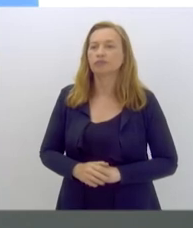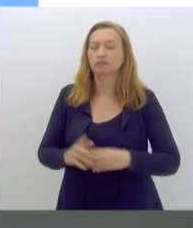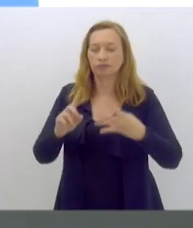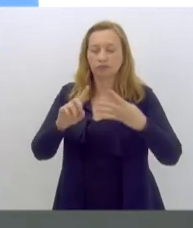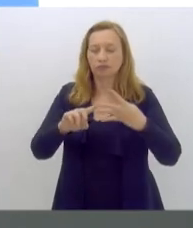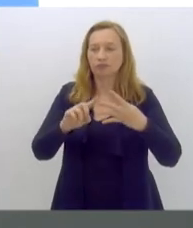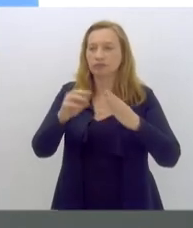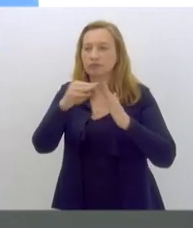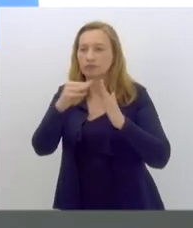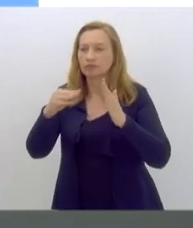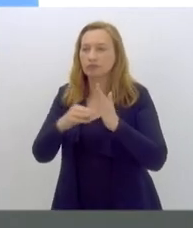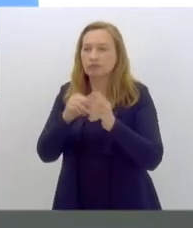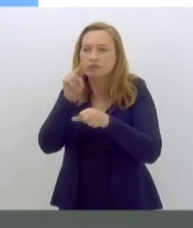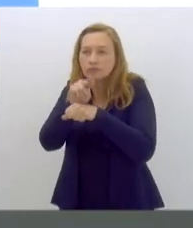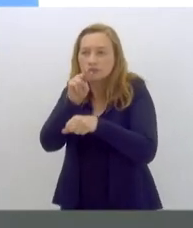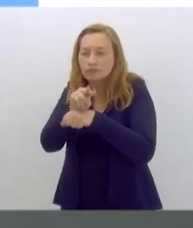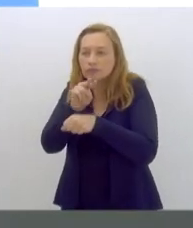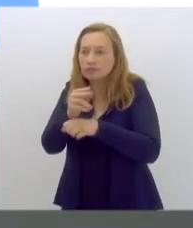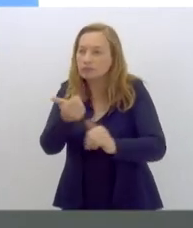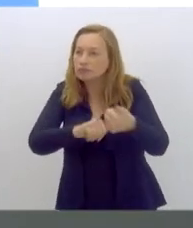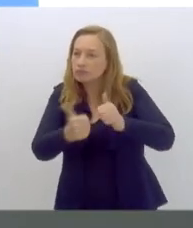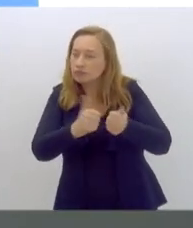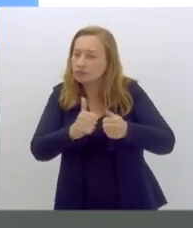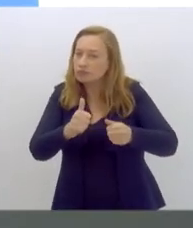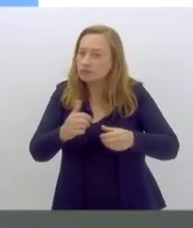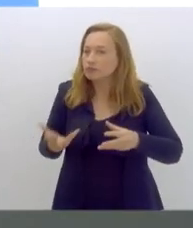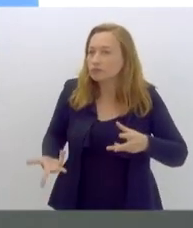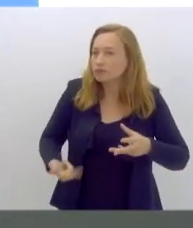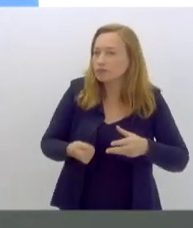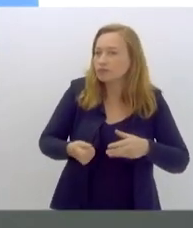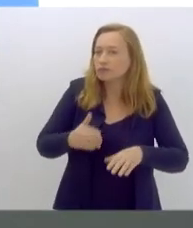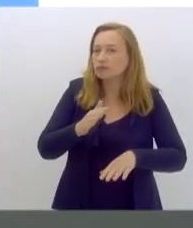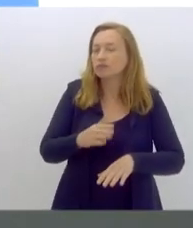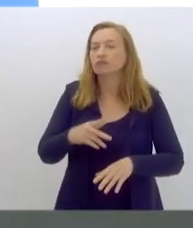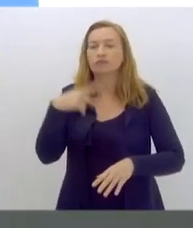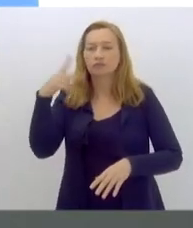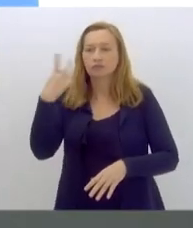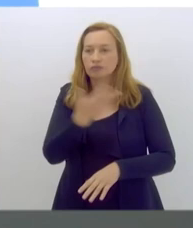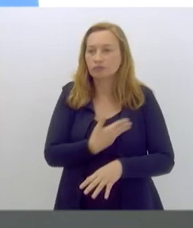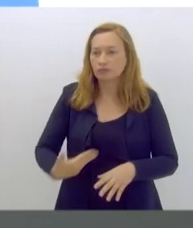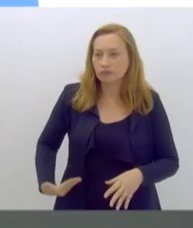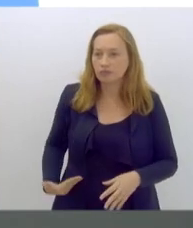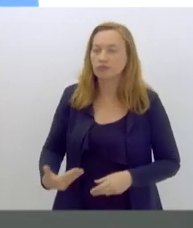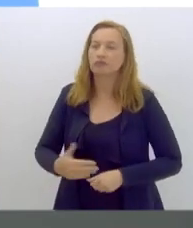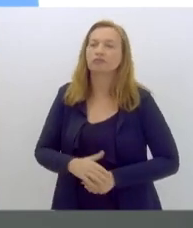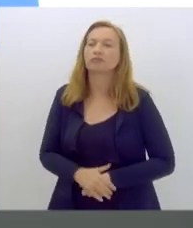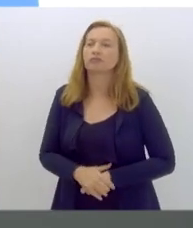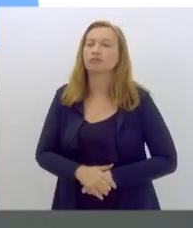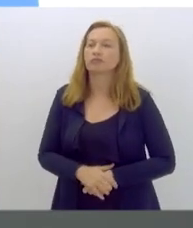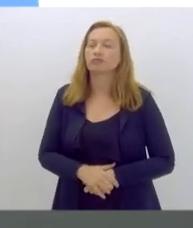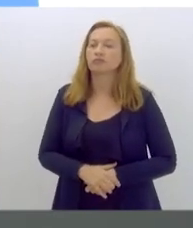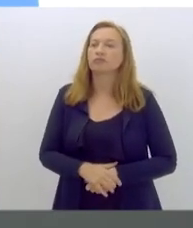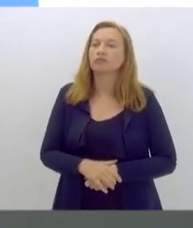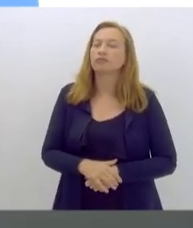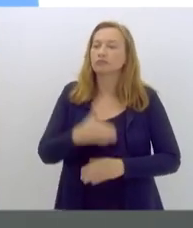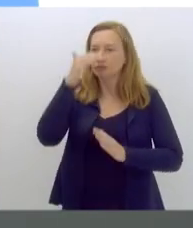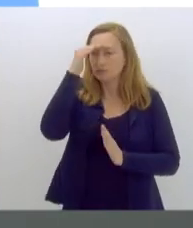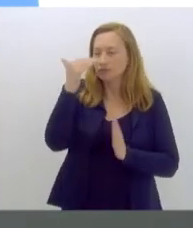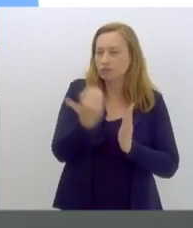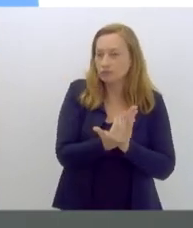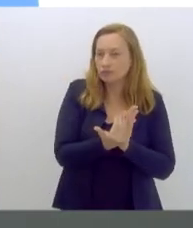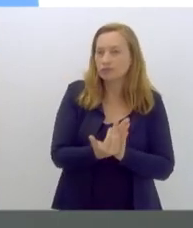metodologias de monitoramento e avaliação mais efetivas das políticas públicas a serem efetuadas